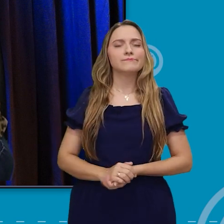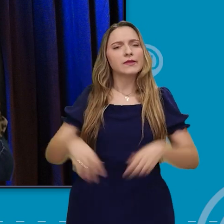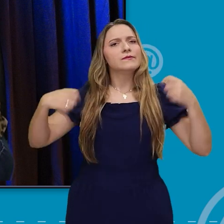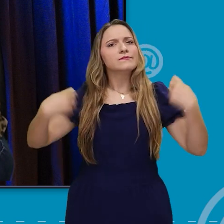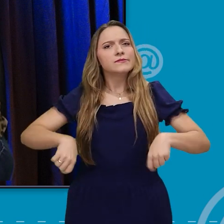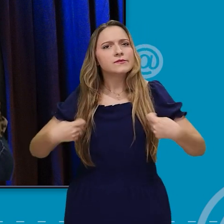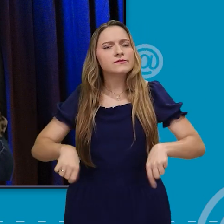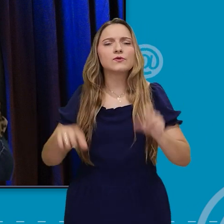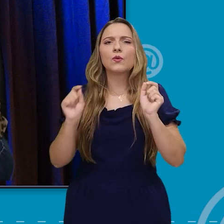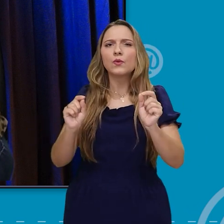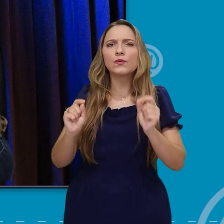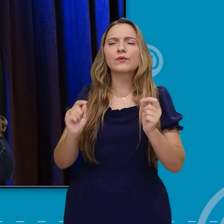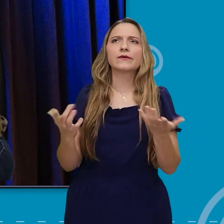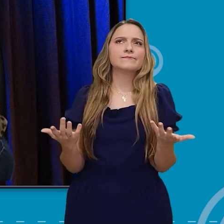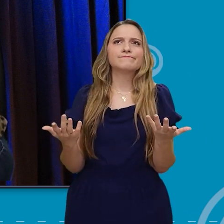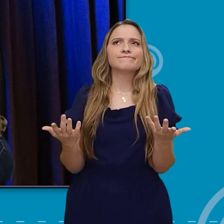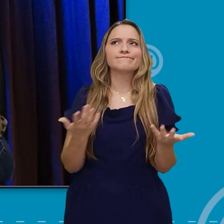certa forma,